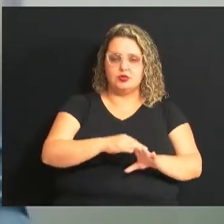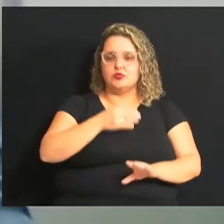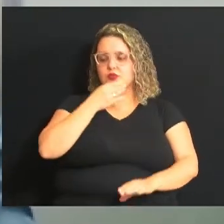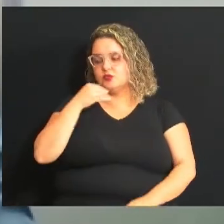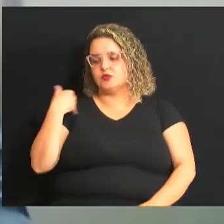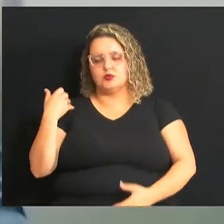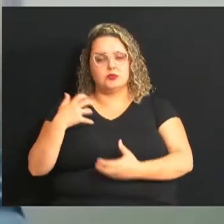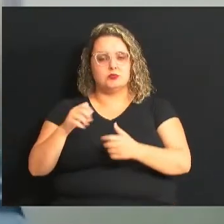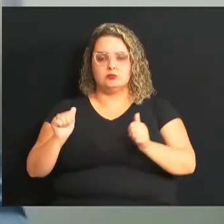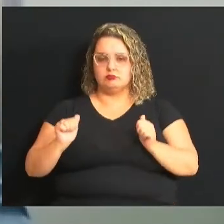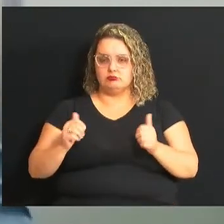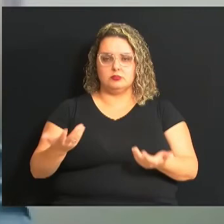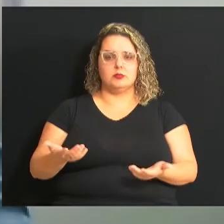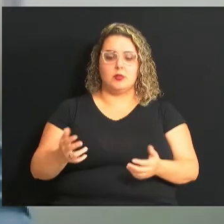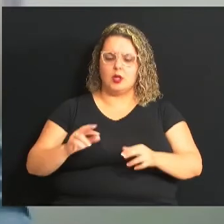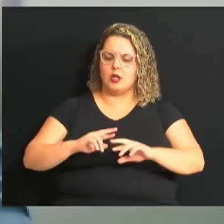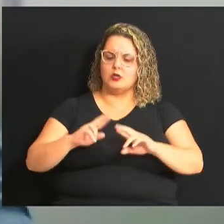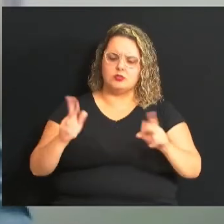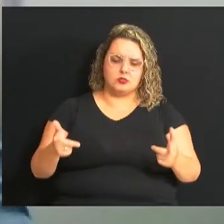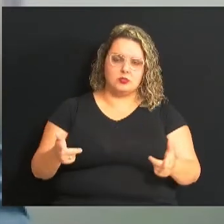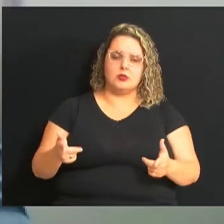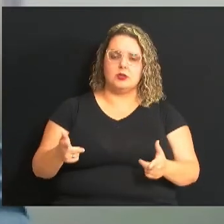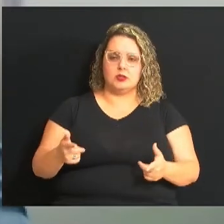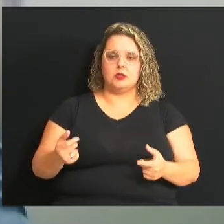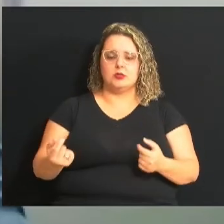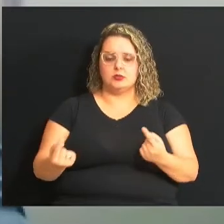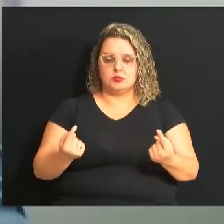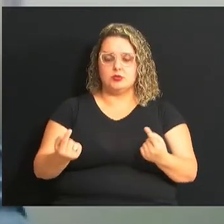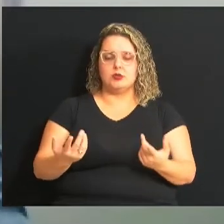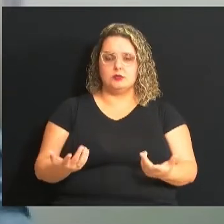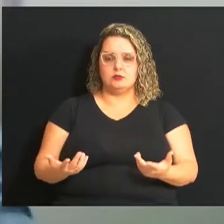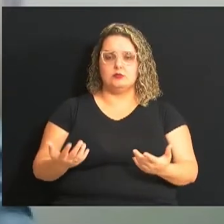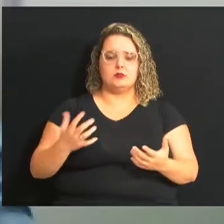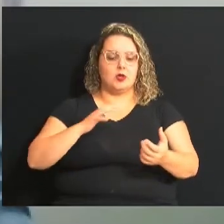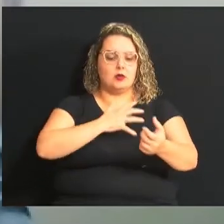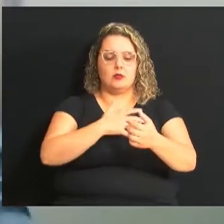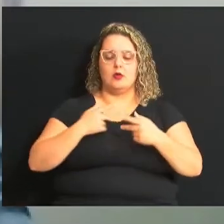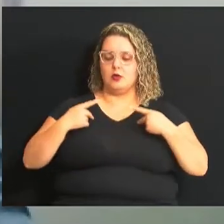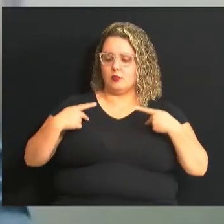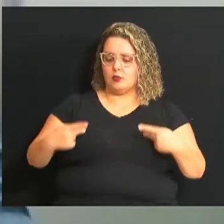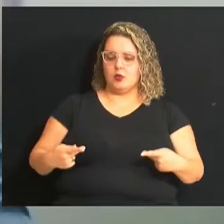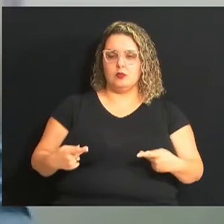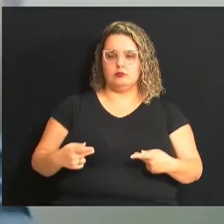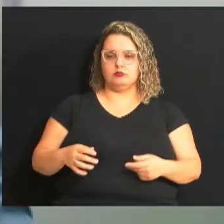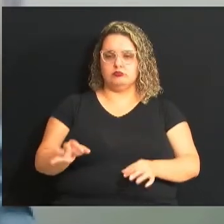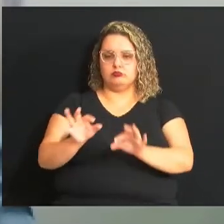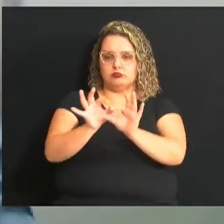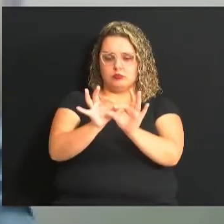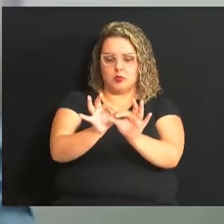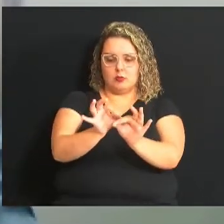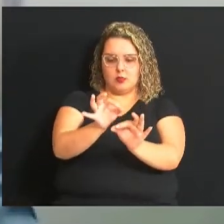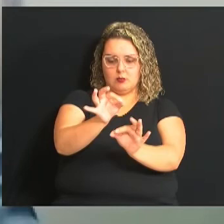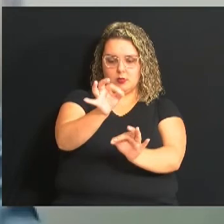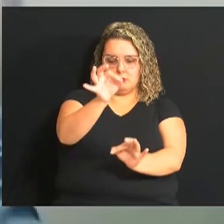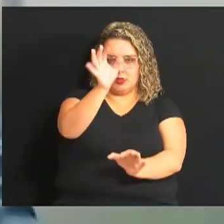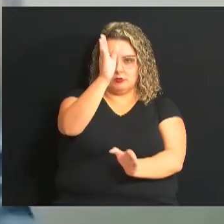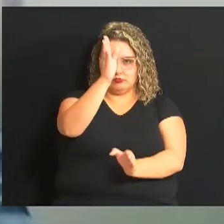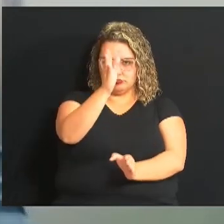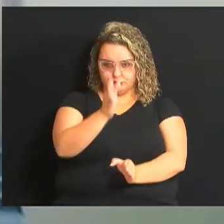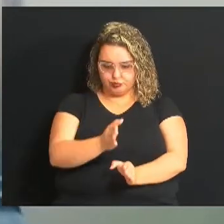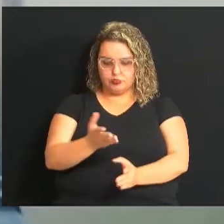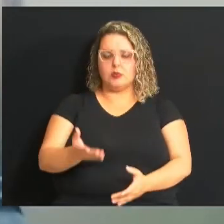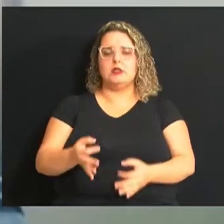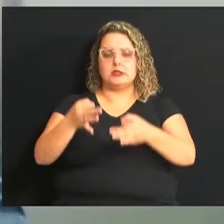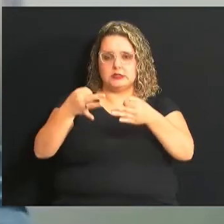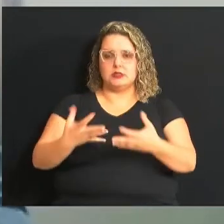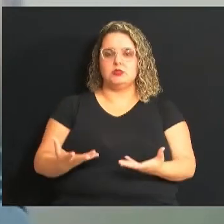dele é extremamente diferente um do outro. Então, a composição muscular, a postura, o alinhamento, né, da coluna, a disposição, a